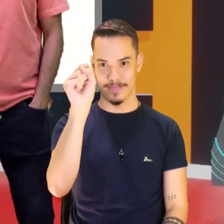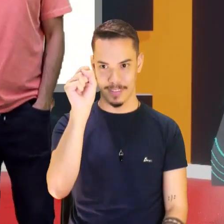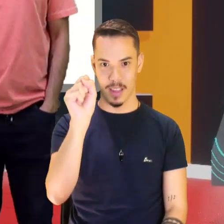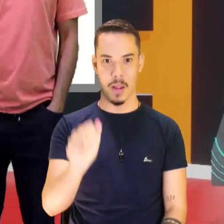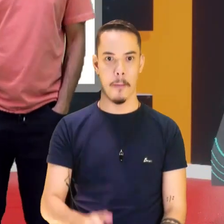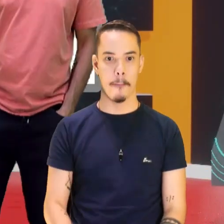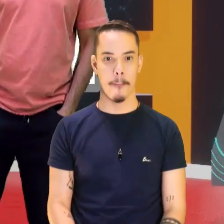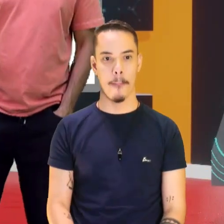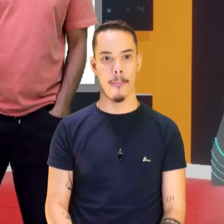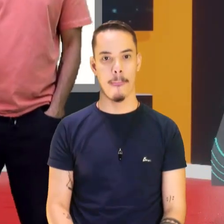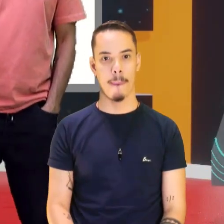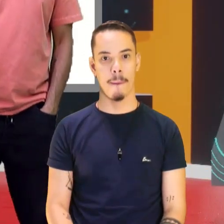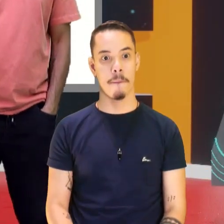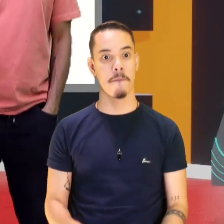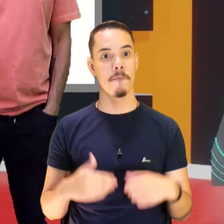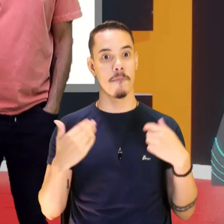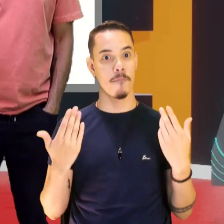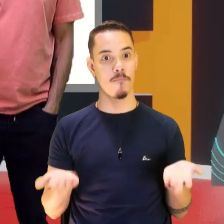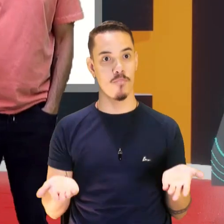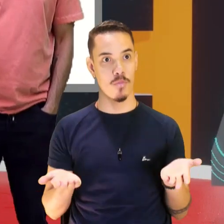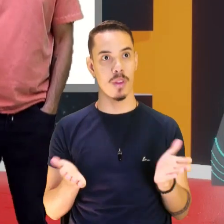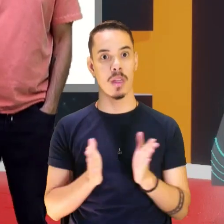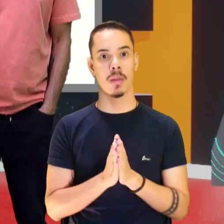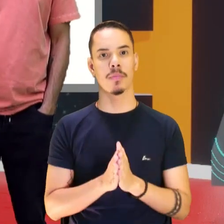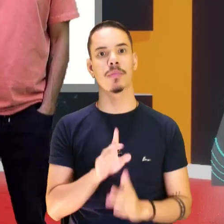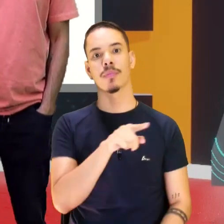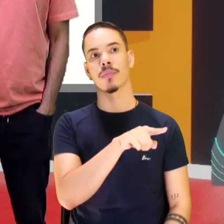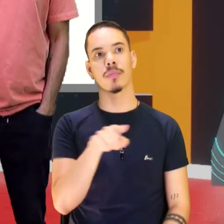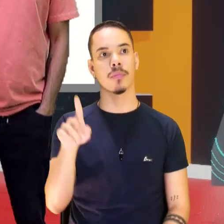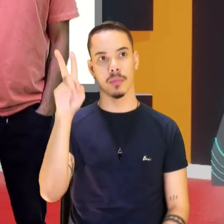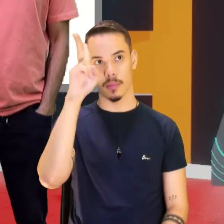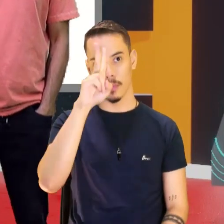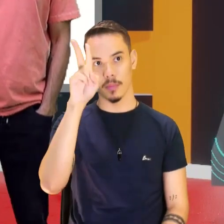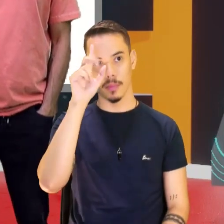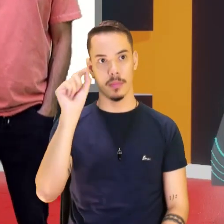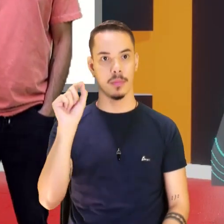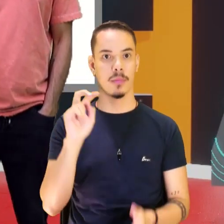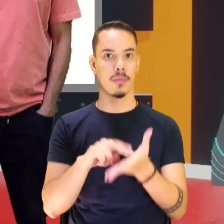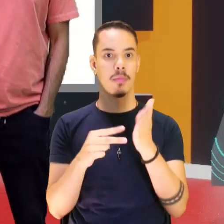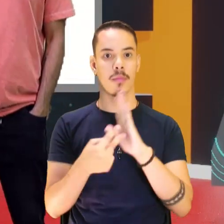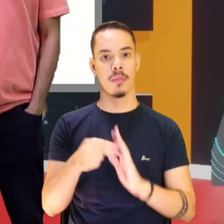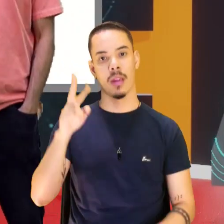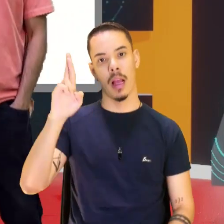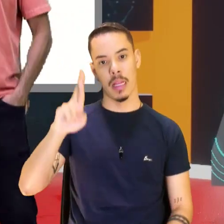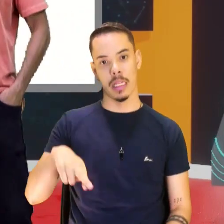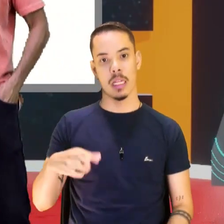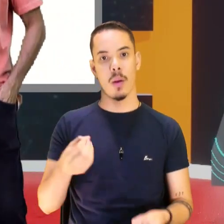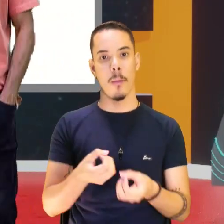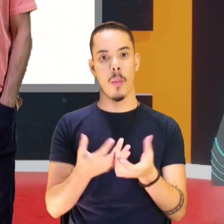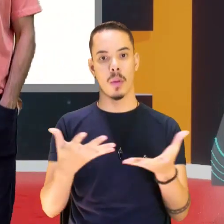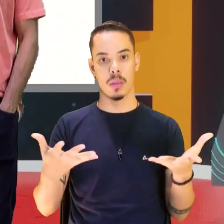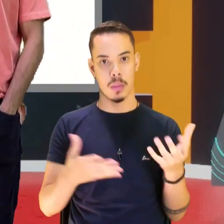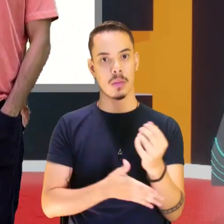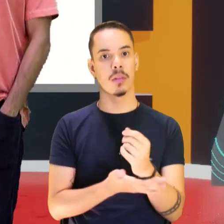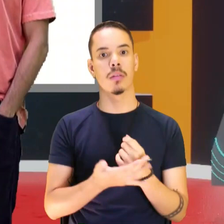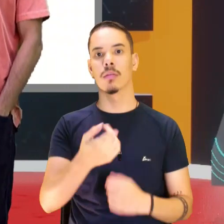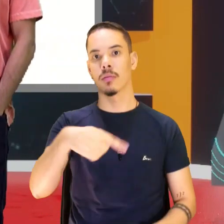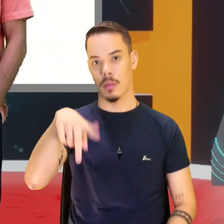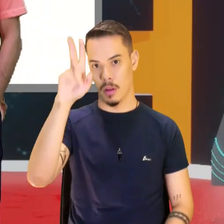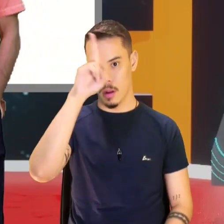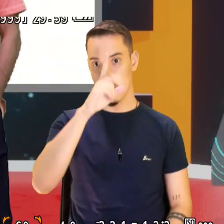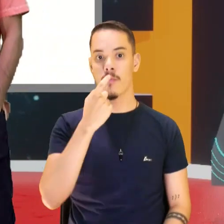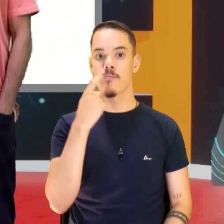poderosa. Isso mesmo. Então, você lembra o que é razão e proporção? Não tem nem como esquecer, foi na outra